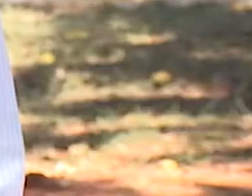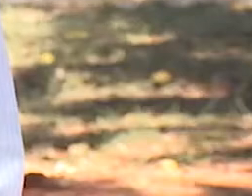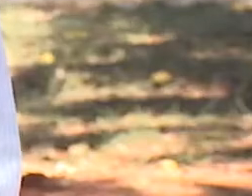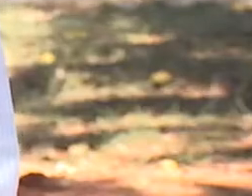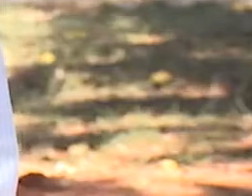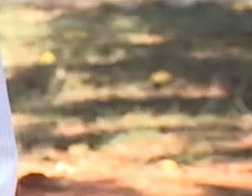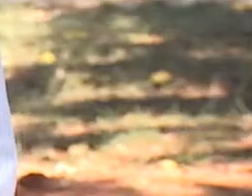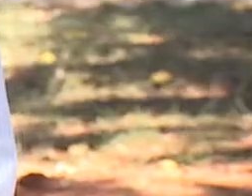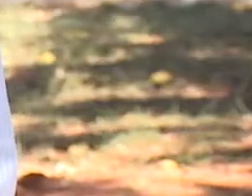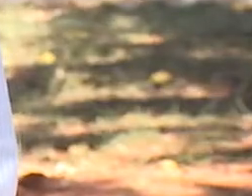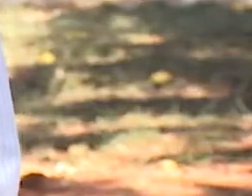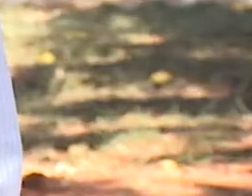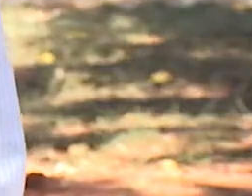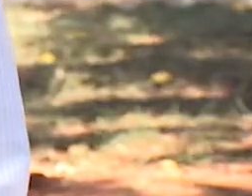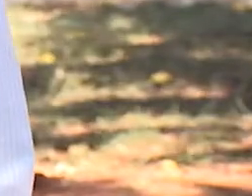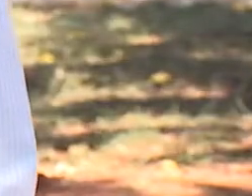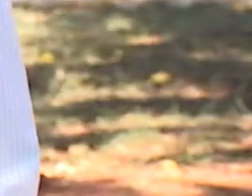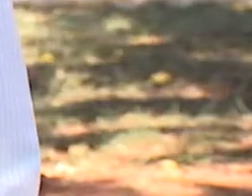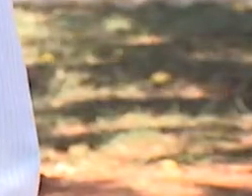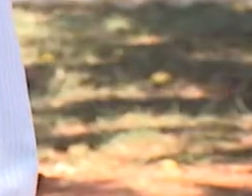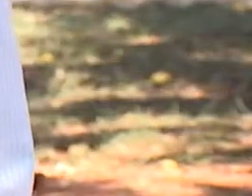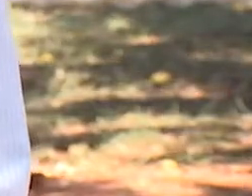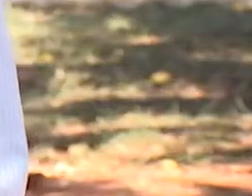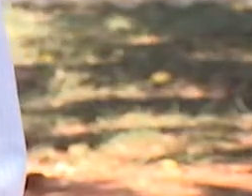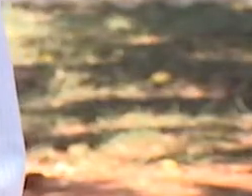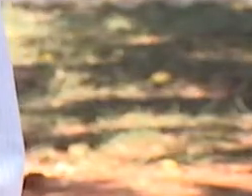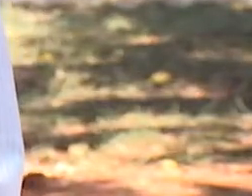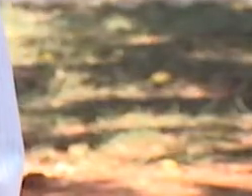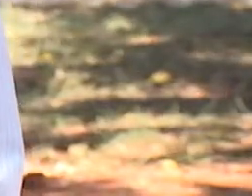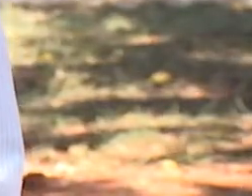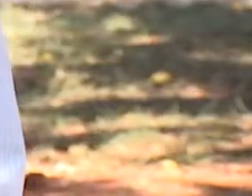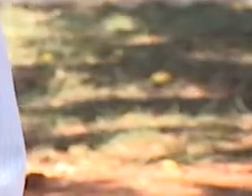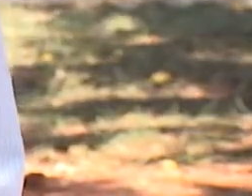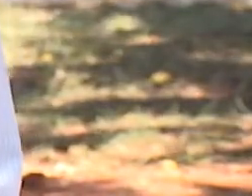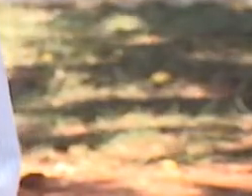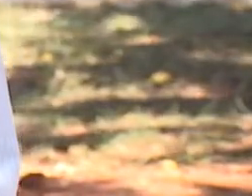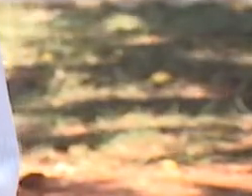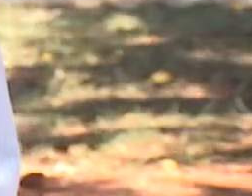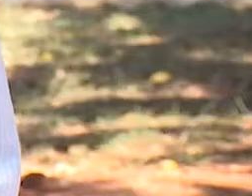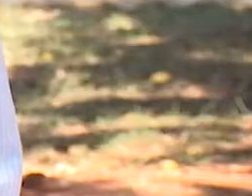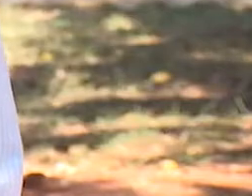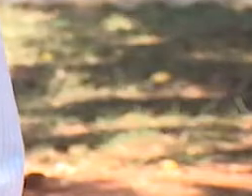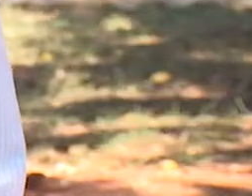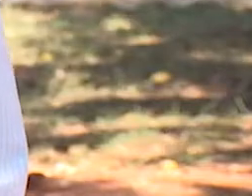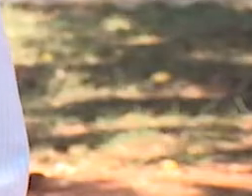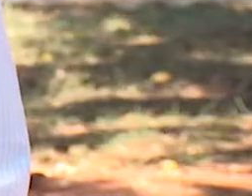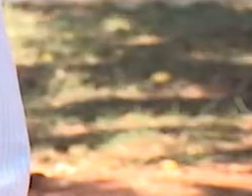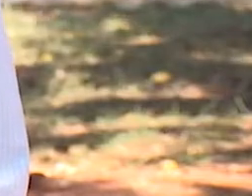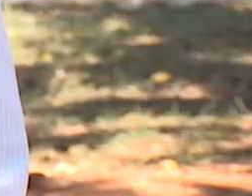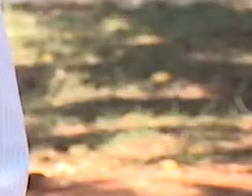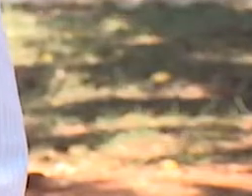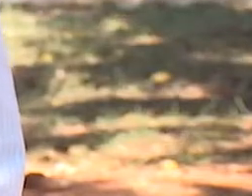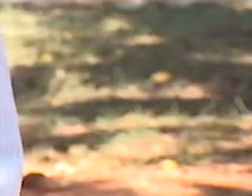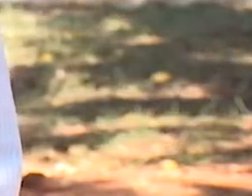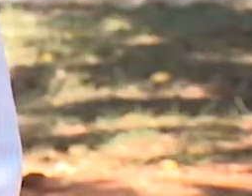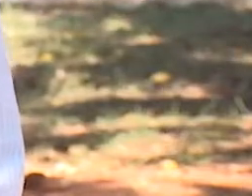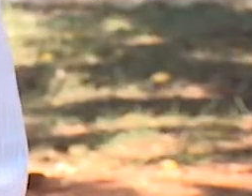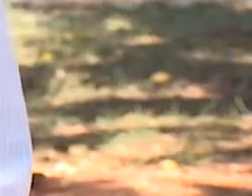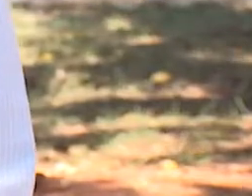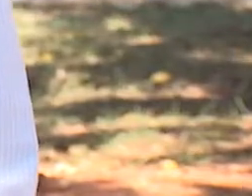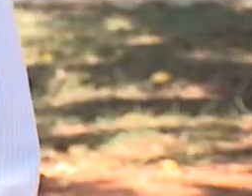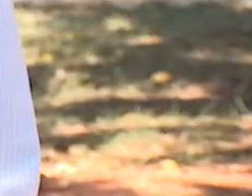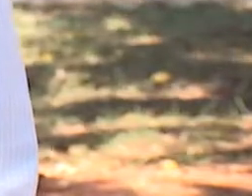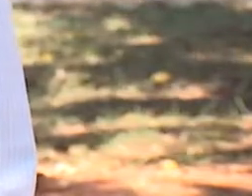procurando essa ciência, né? E basicamente eu estudo porque me faz